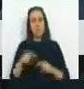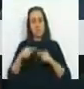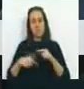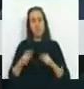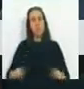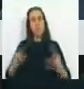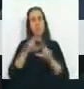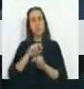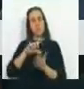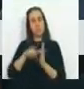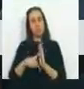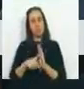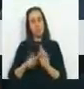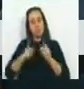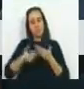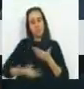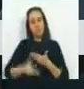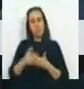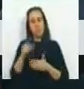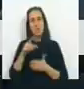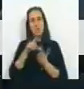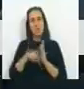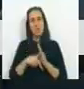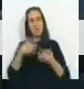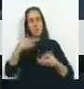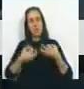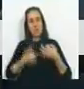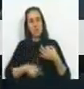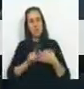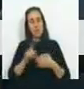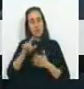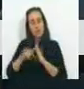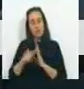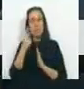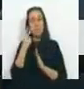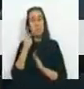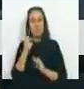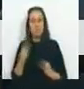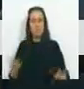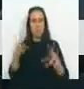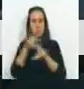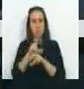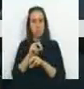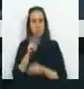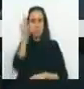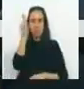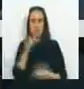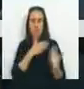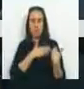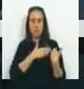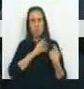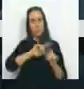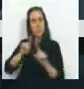abraçou um projeto, que não é um projeto judiciário apenas, é um projeto de vida novo. E, portanto, tem responsabilidades